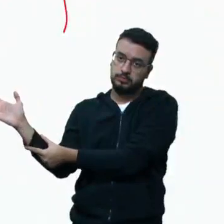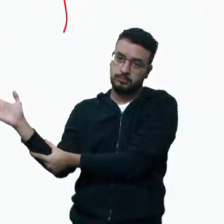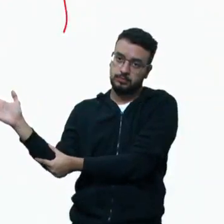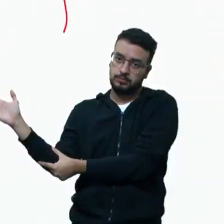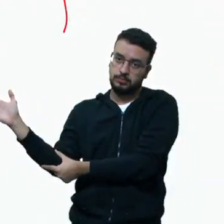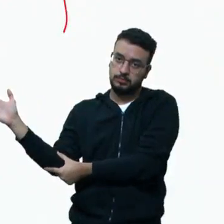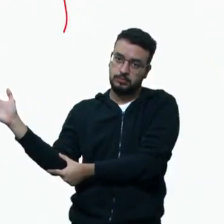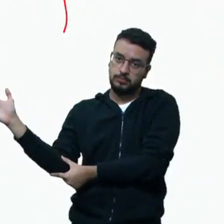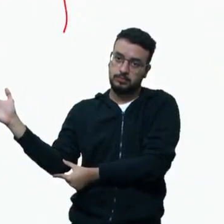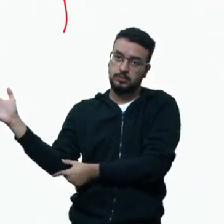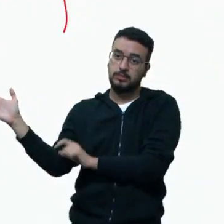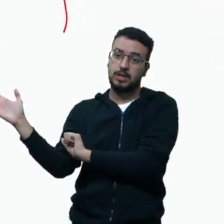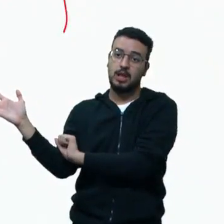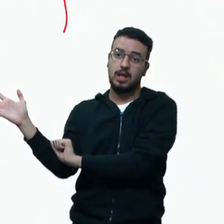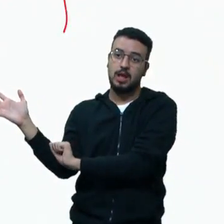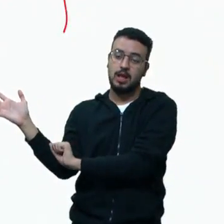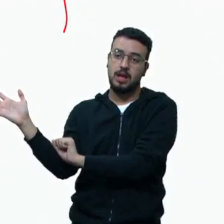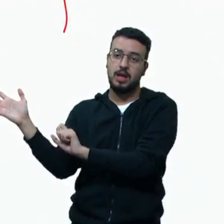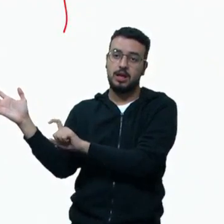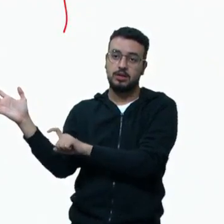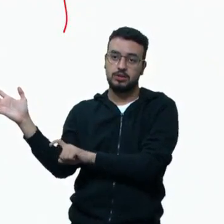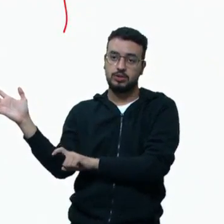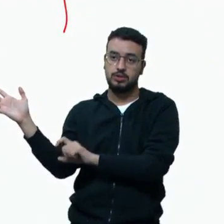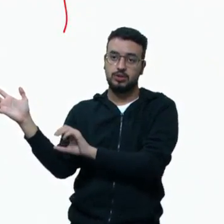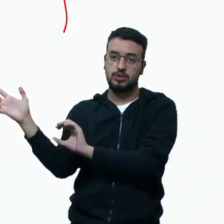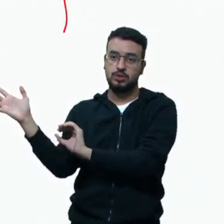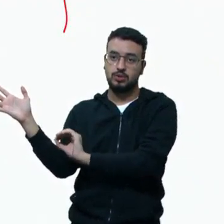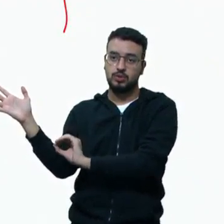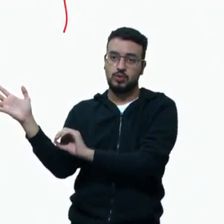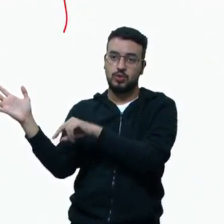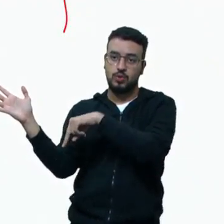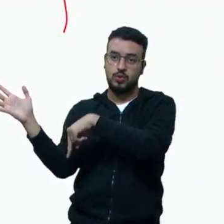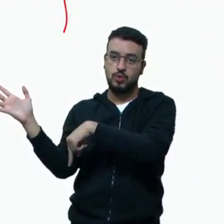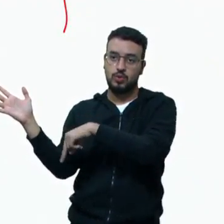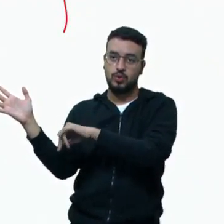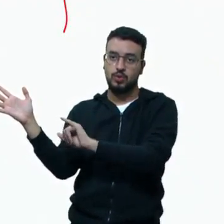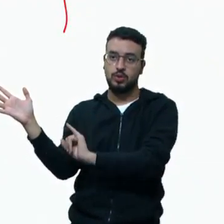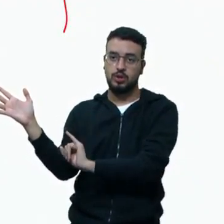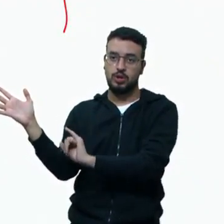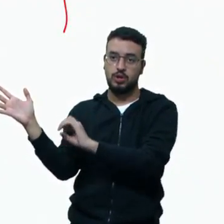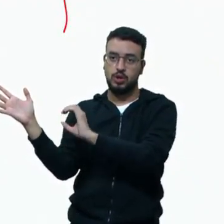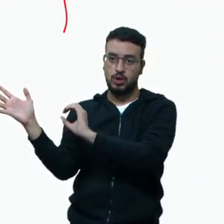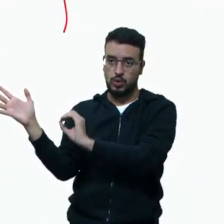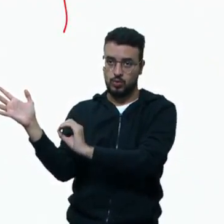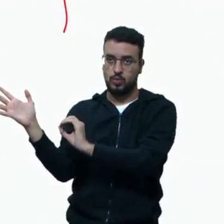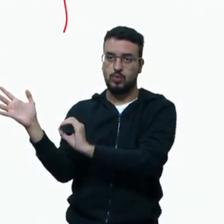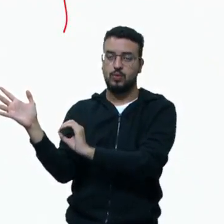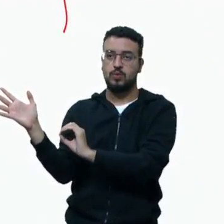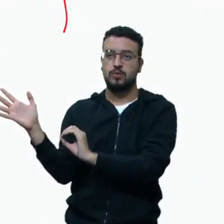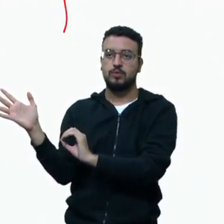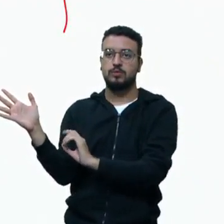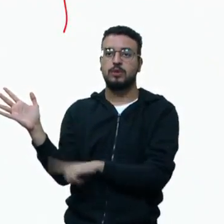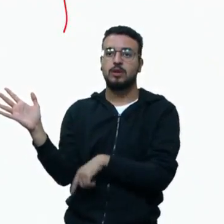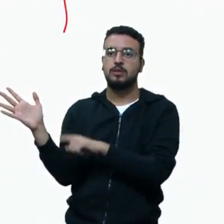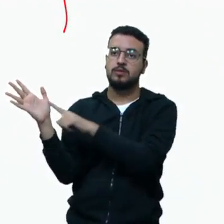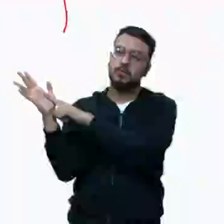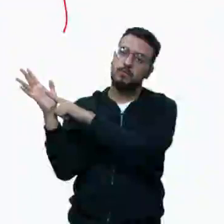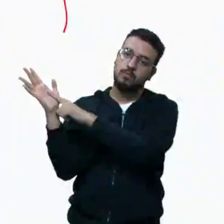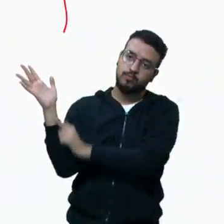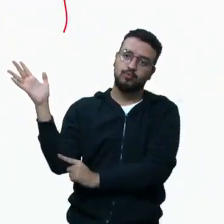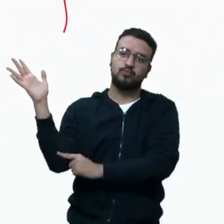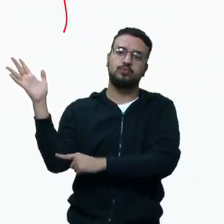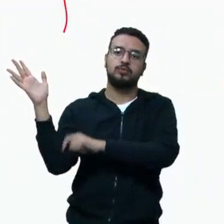uma ramificação relativamente longa, como você pode ver na figura, que conduz impulsos que se afastam do